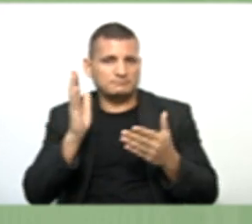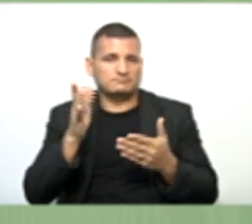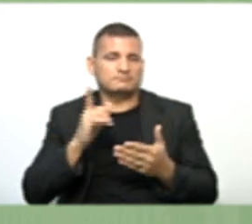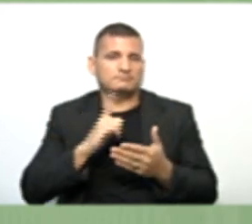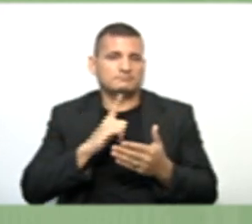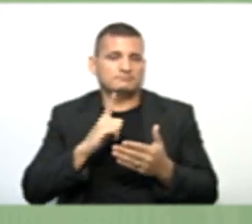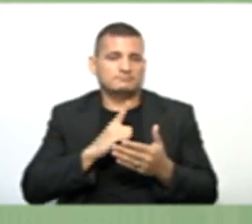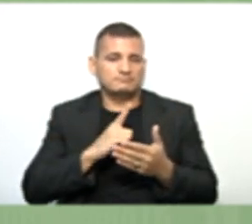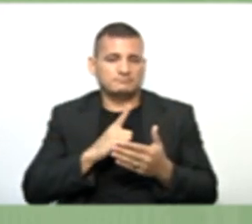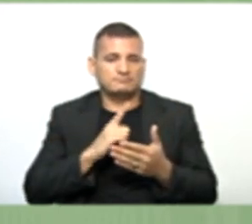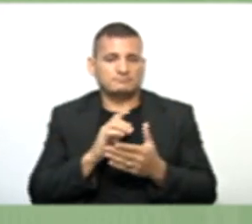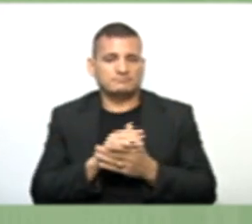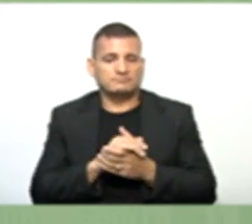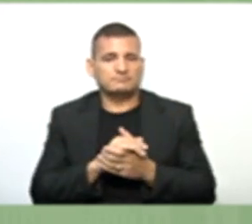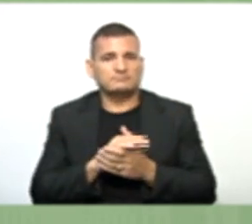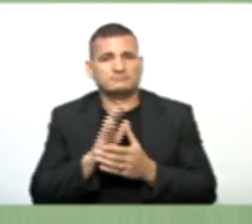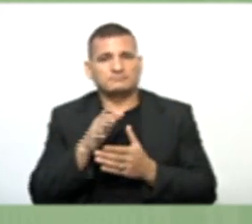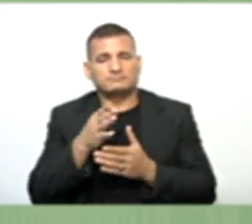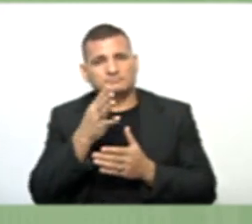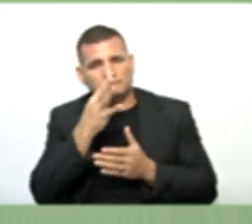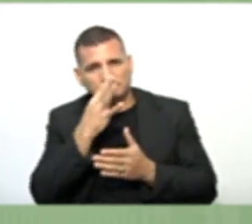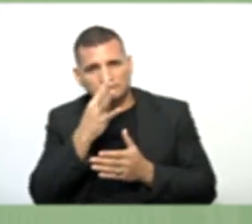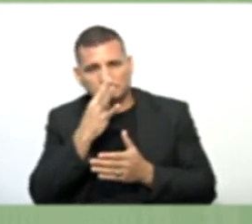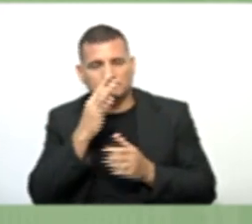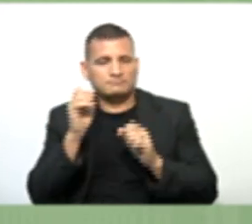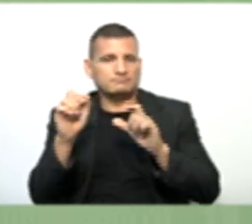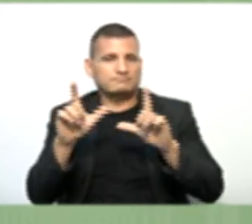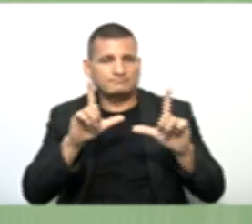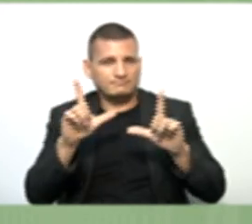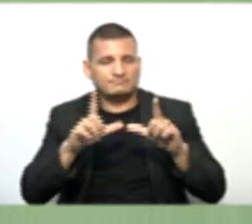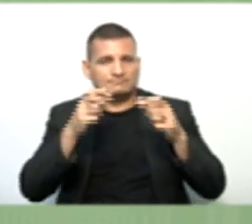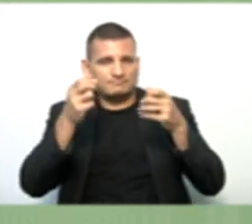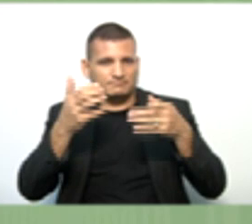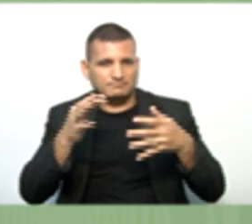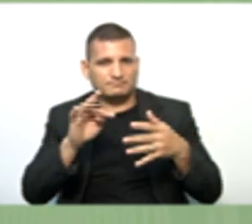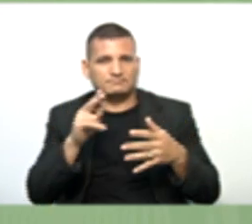tenham assistido os tutoriais, tá?